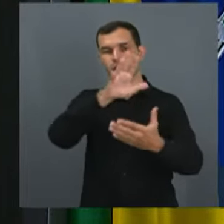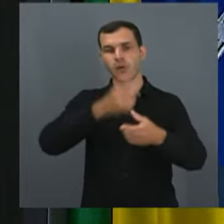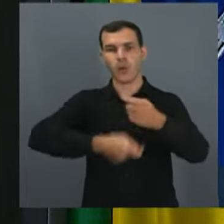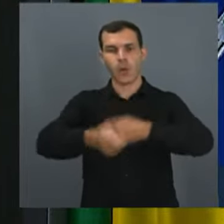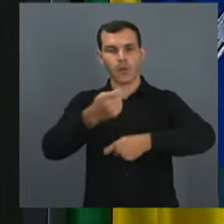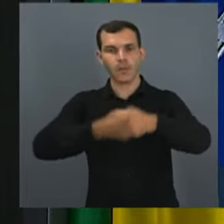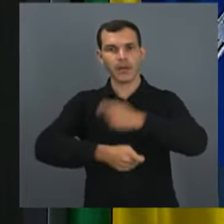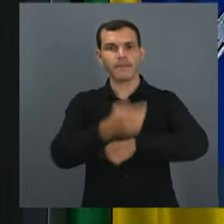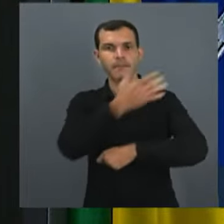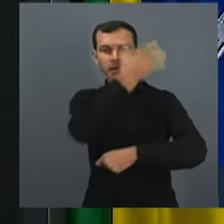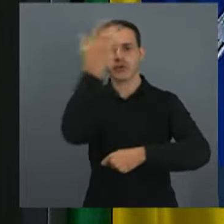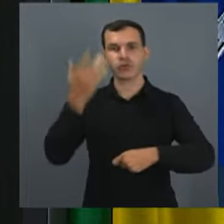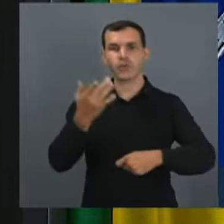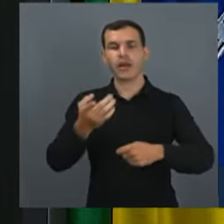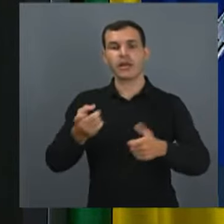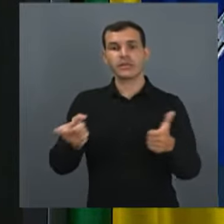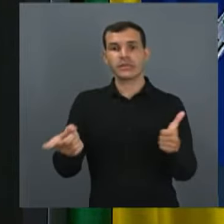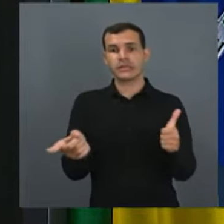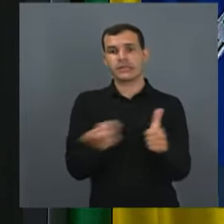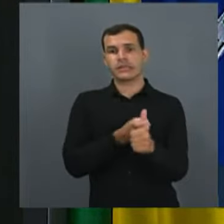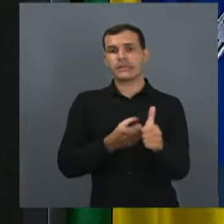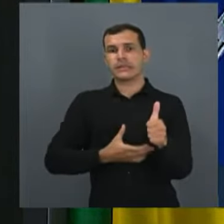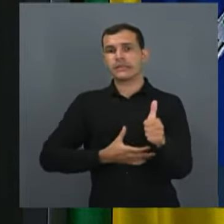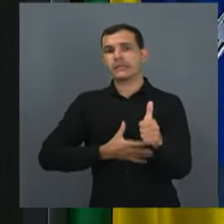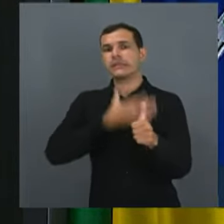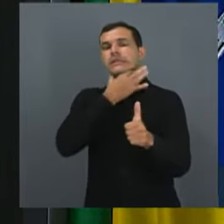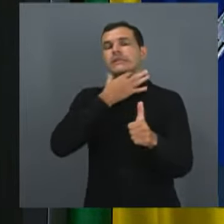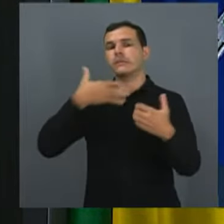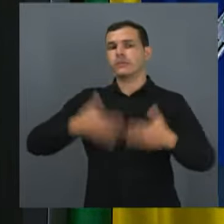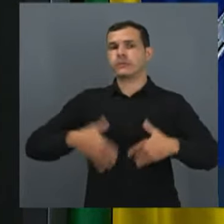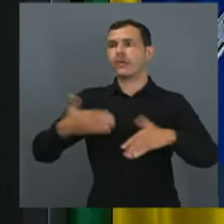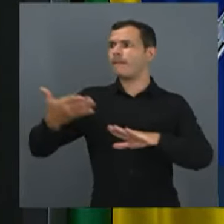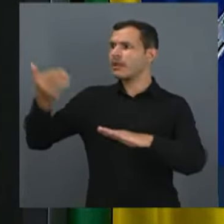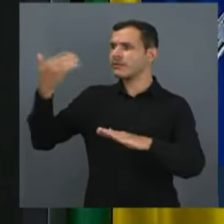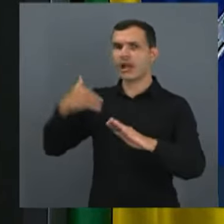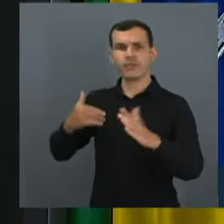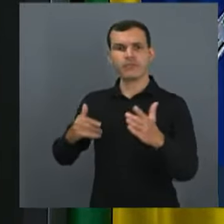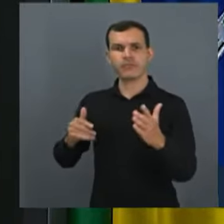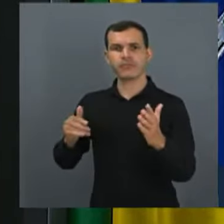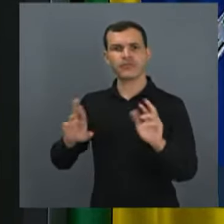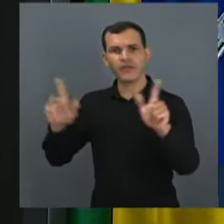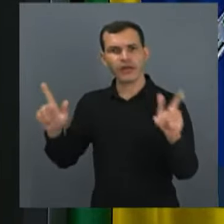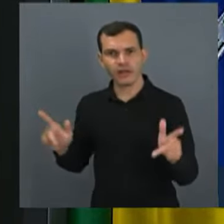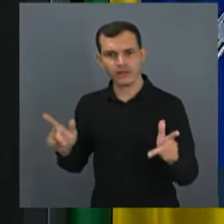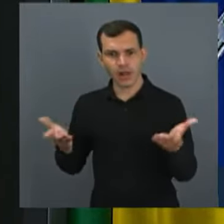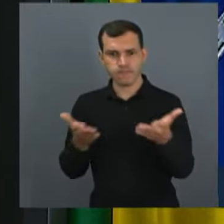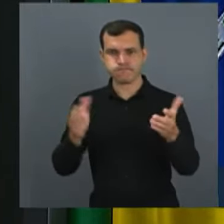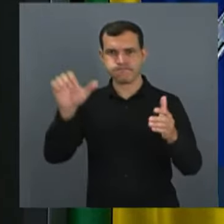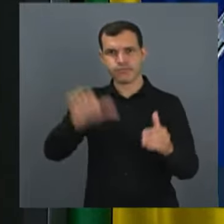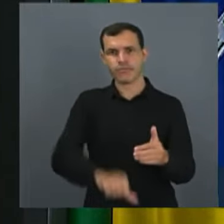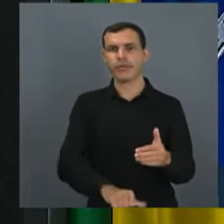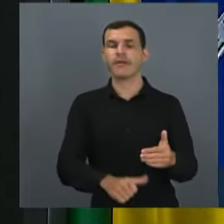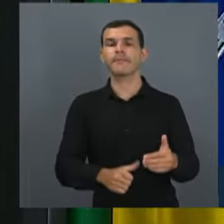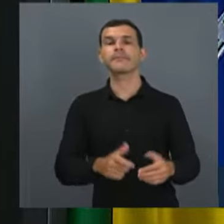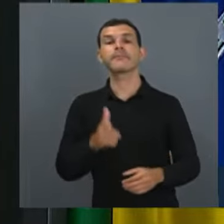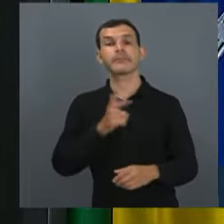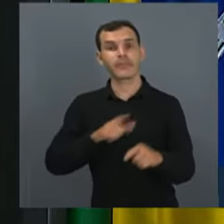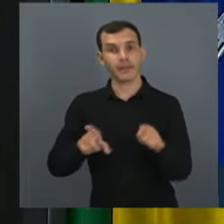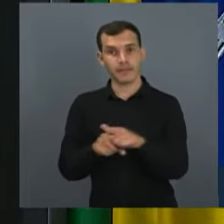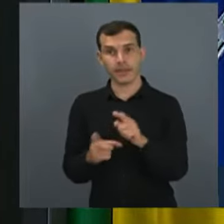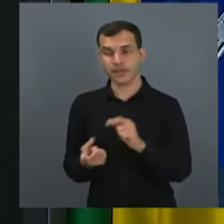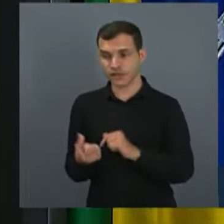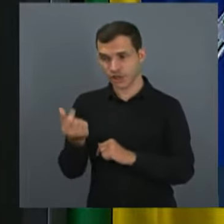no Brasil, nunca teve tanto, canibalizando o dinheiro do comércio, indo para as apostas, você tira